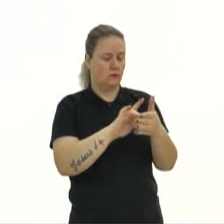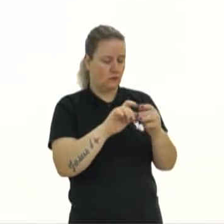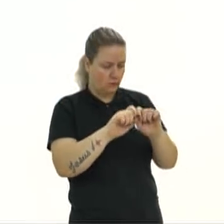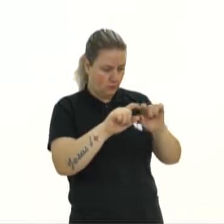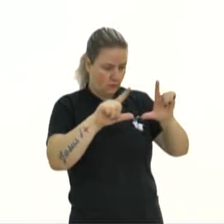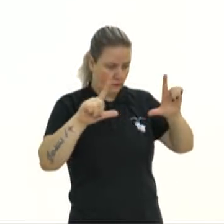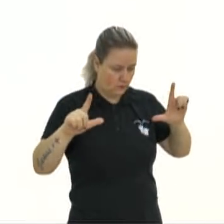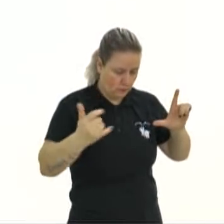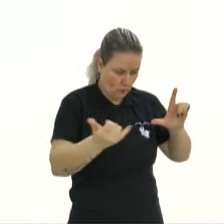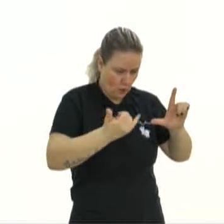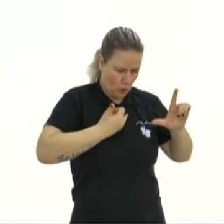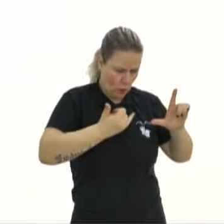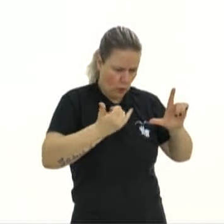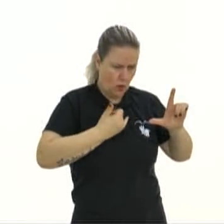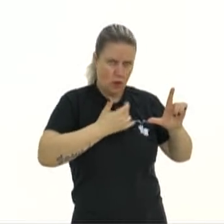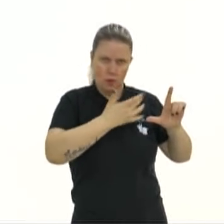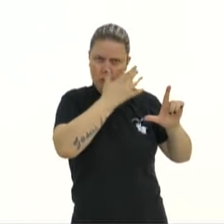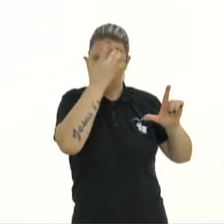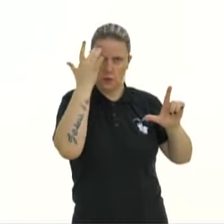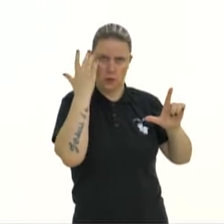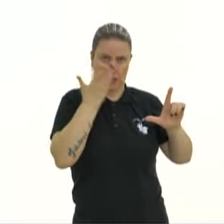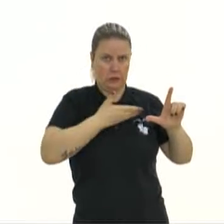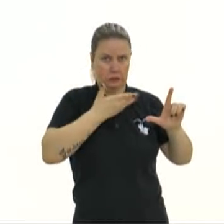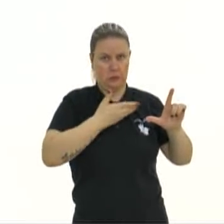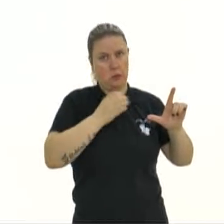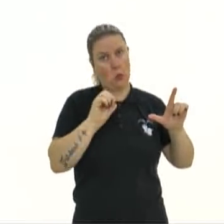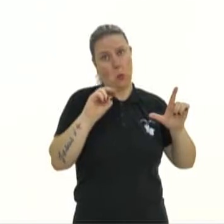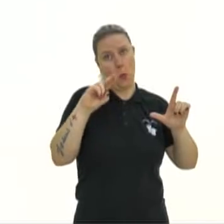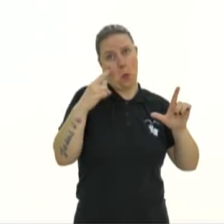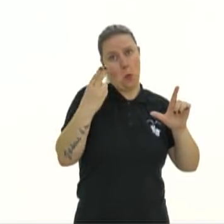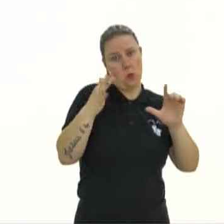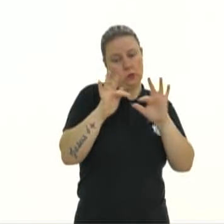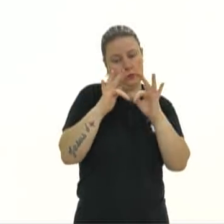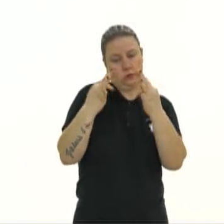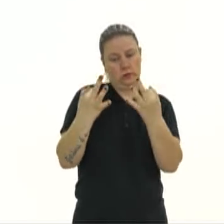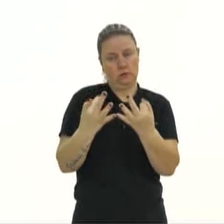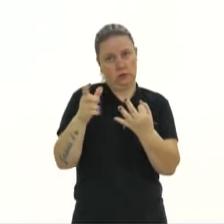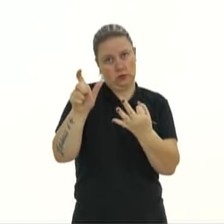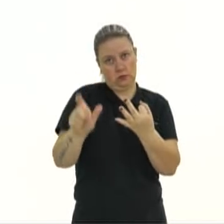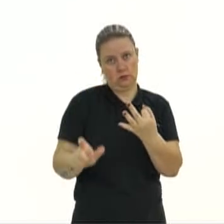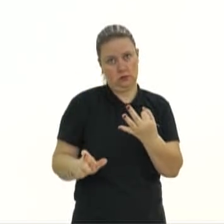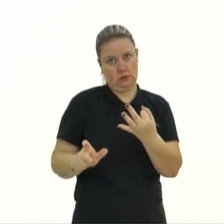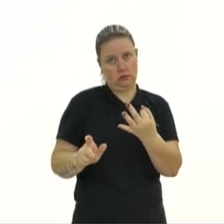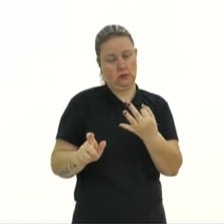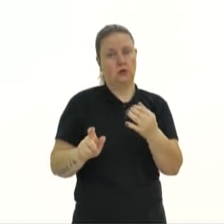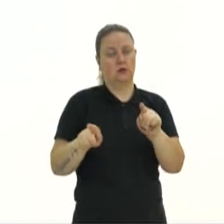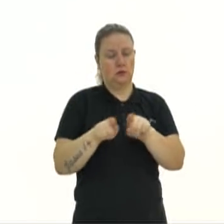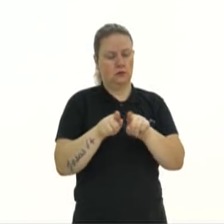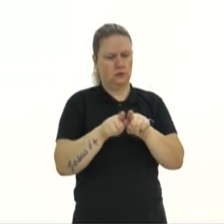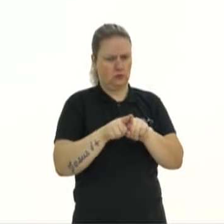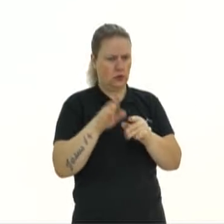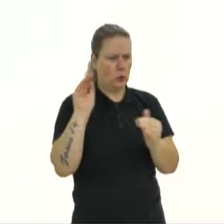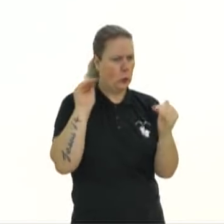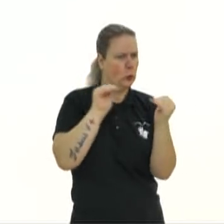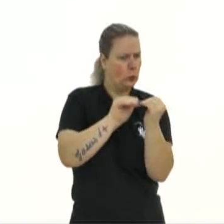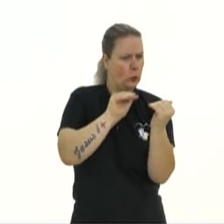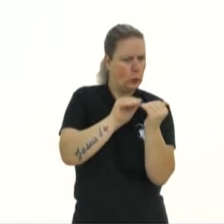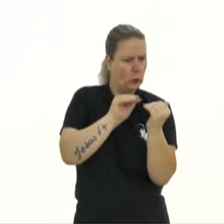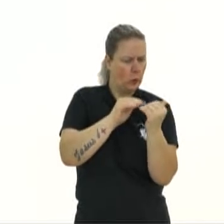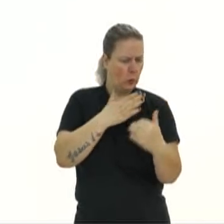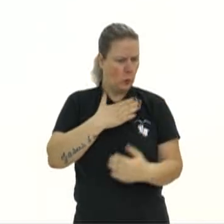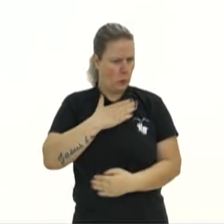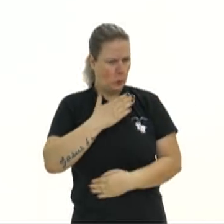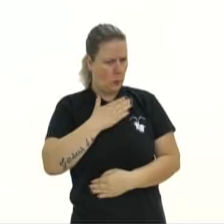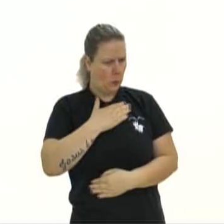uma notícia encaminhada por algum amigo ou parente. Ela confirma completamente suas convicções, ou